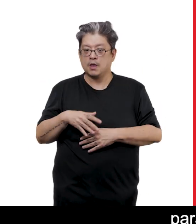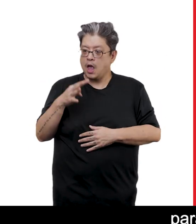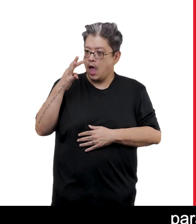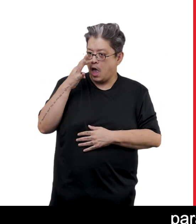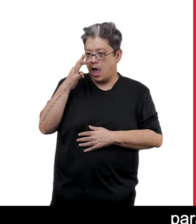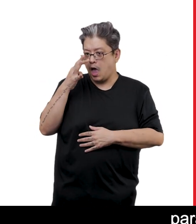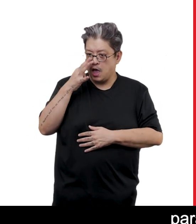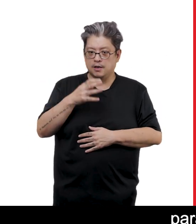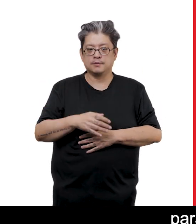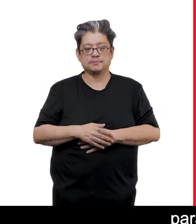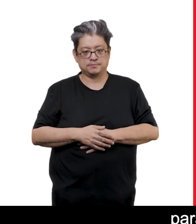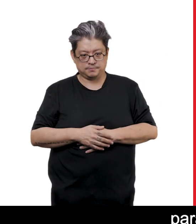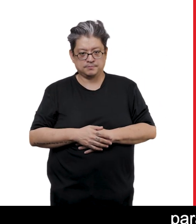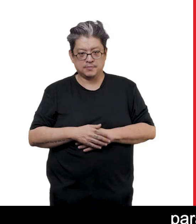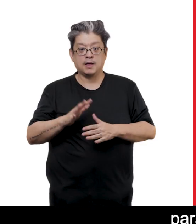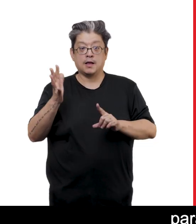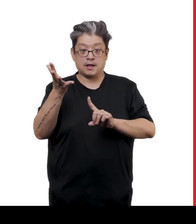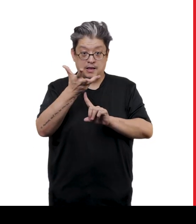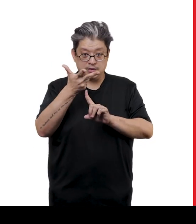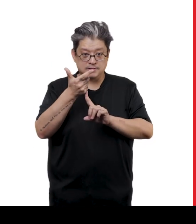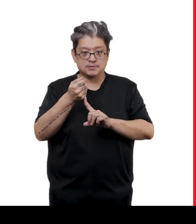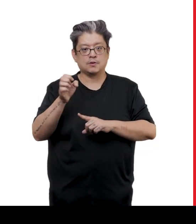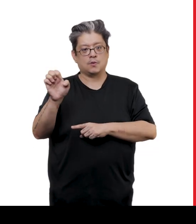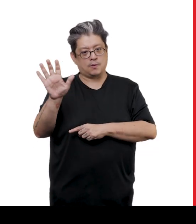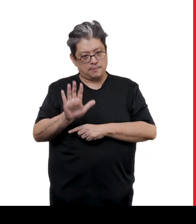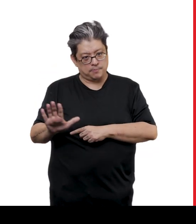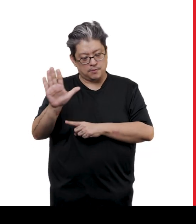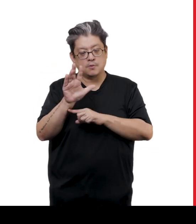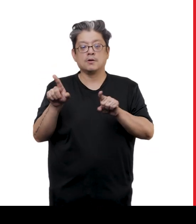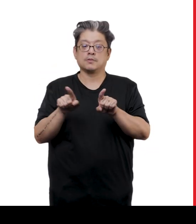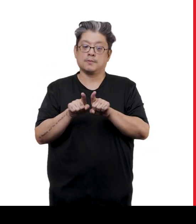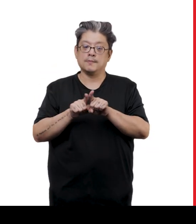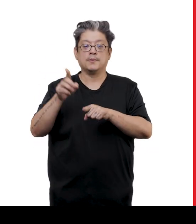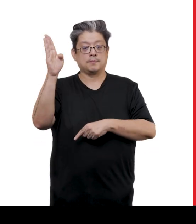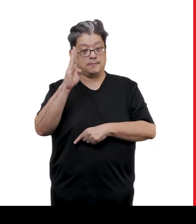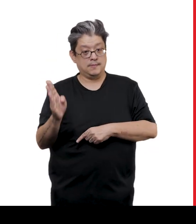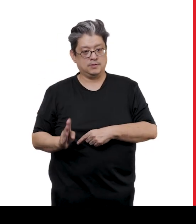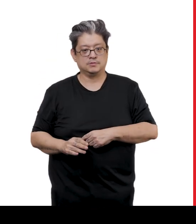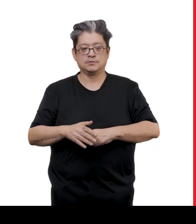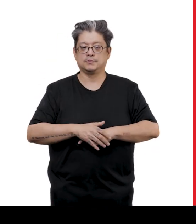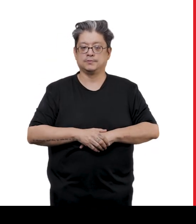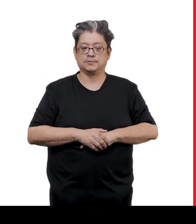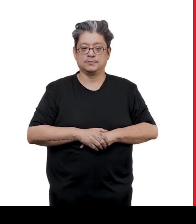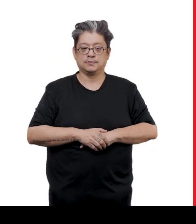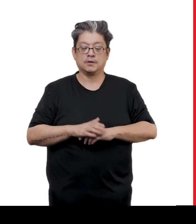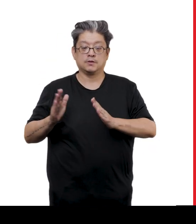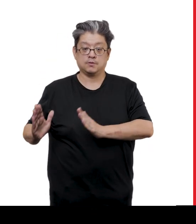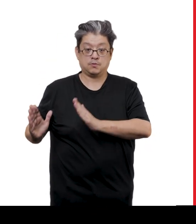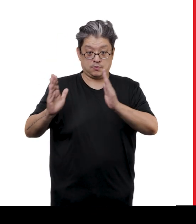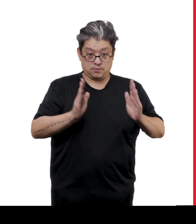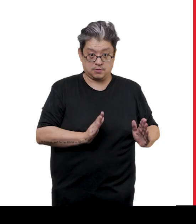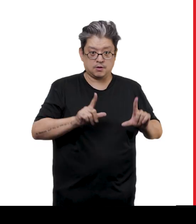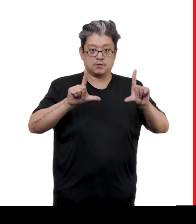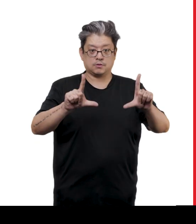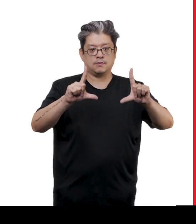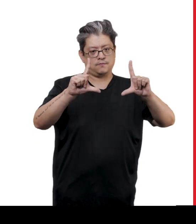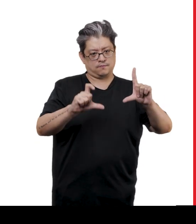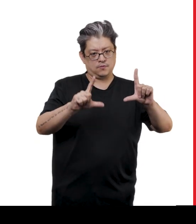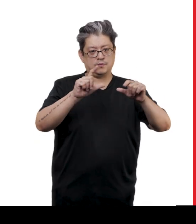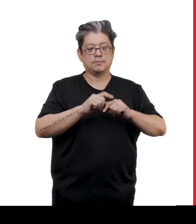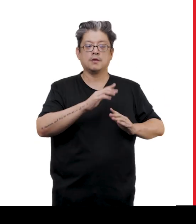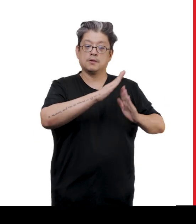que contemplavam tanto a arte europeia quanto a produção moderna brasileira. À direita do